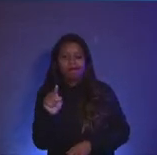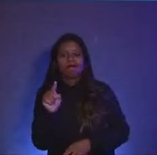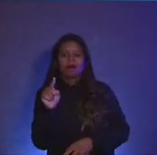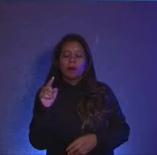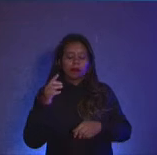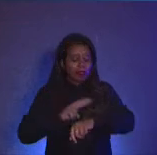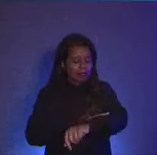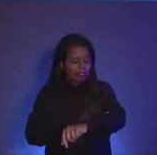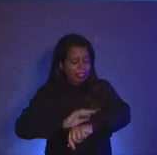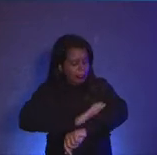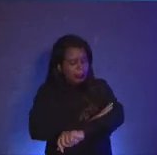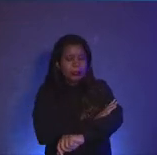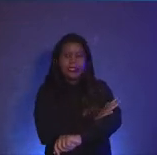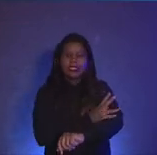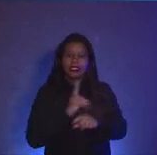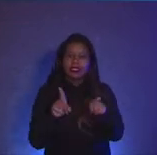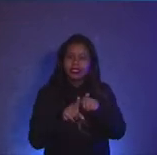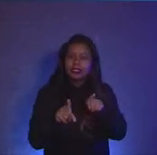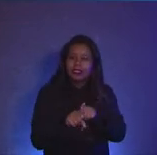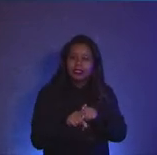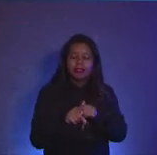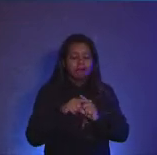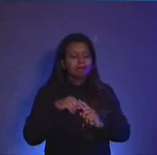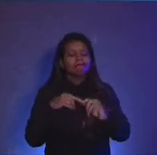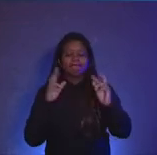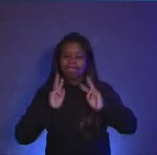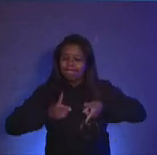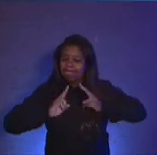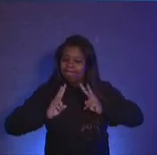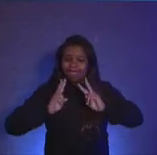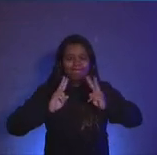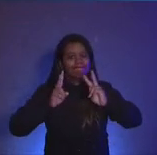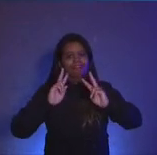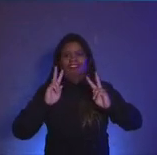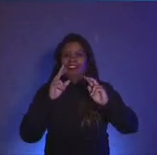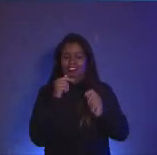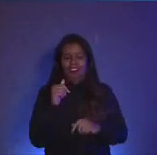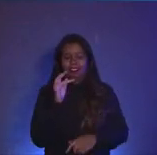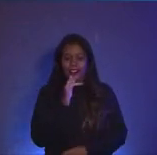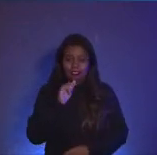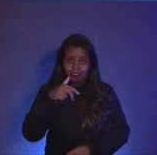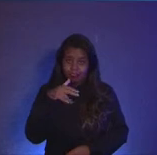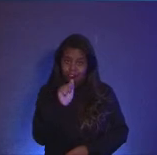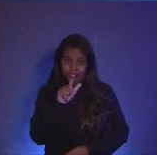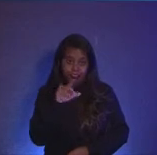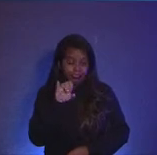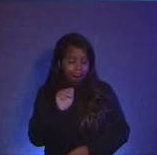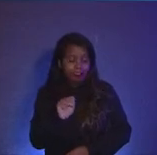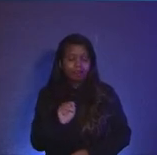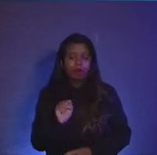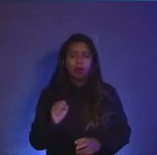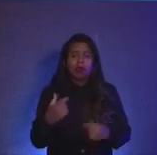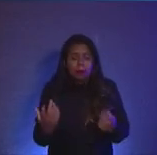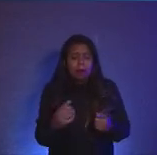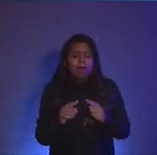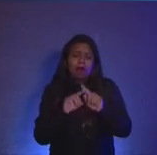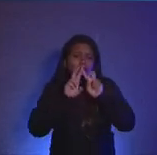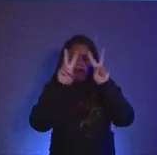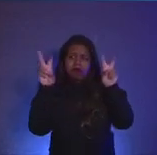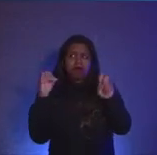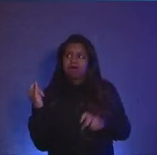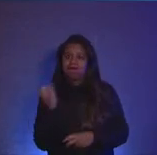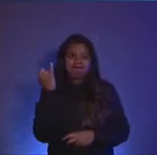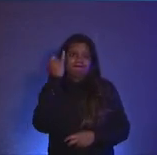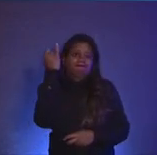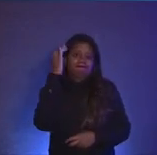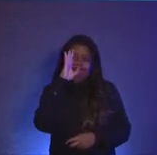raça também está sempre presente, né, entre os finalistas na premiação, já que é um tema tão relevante aí, que permeia aí todas as nossas